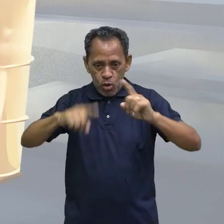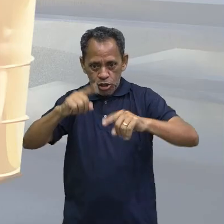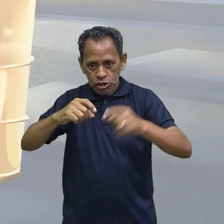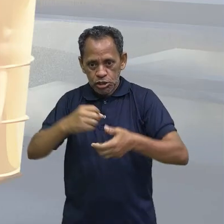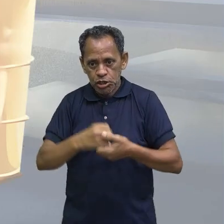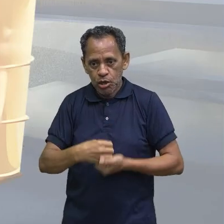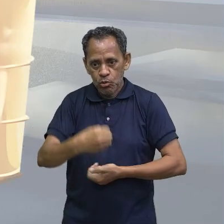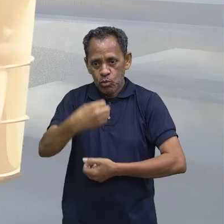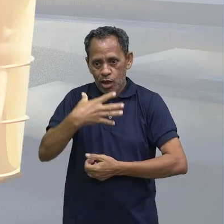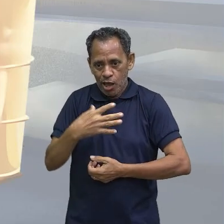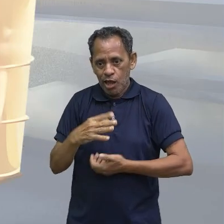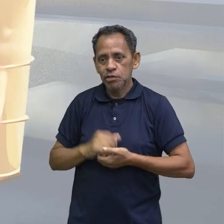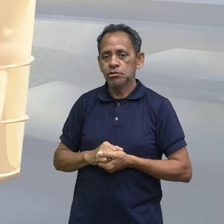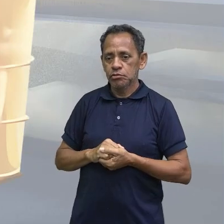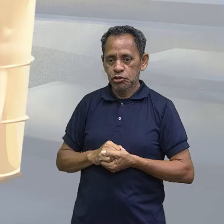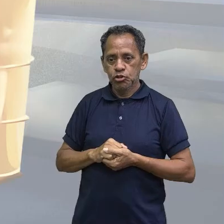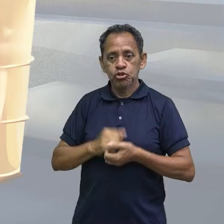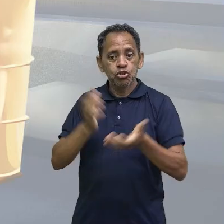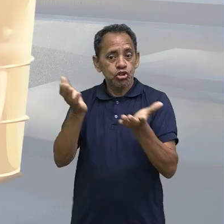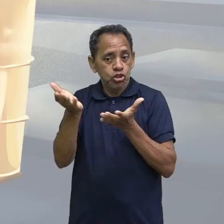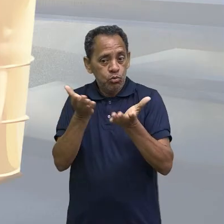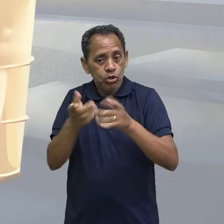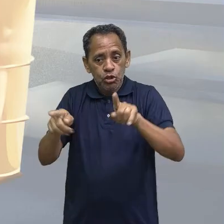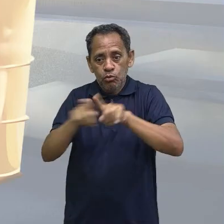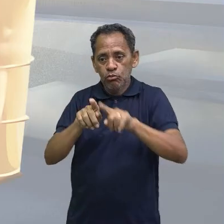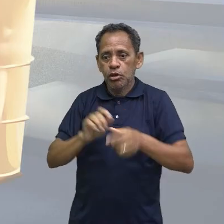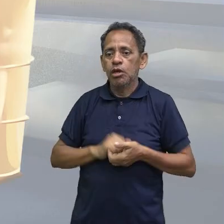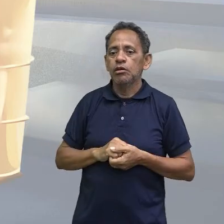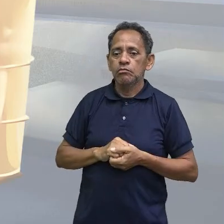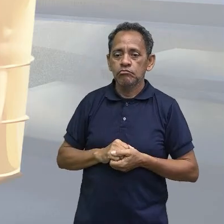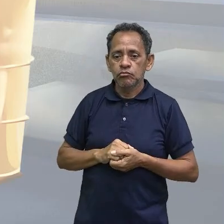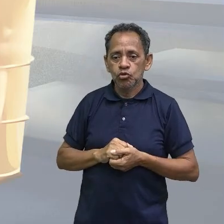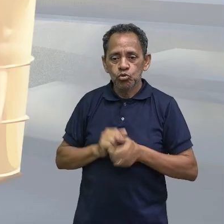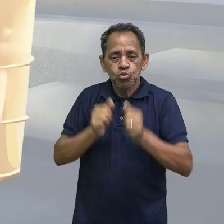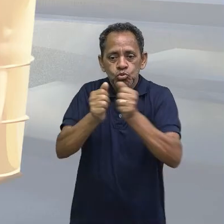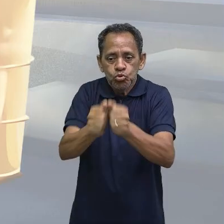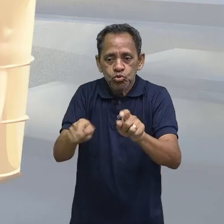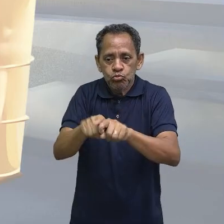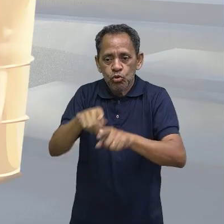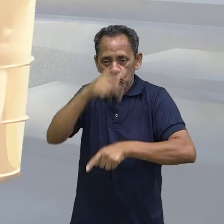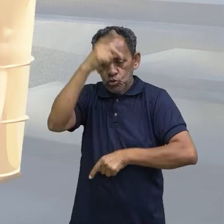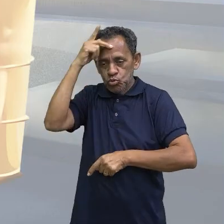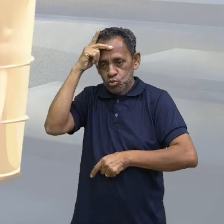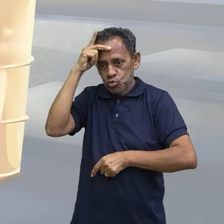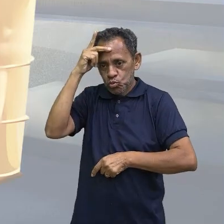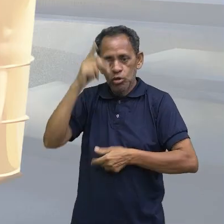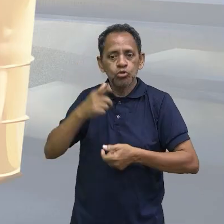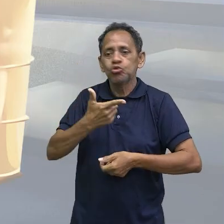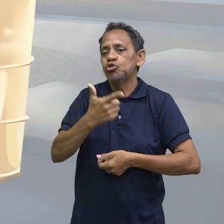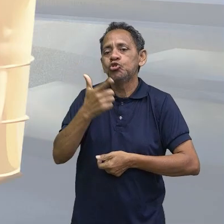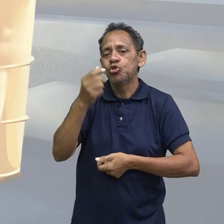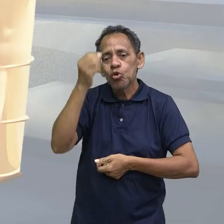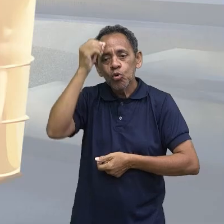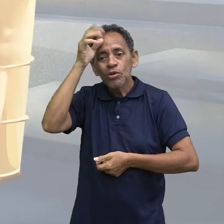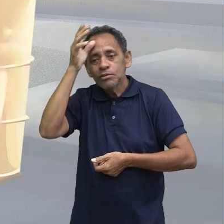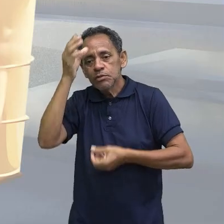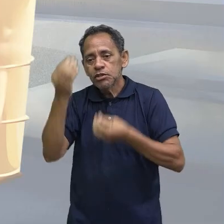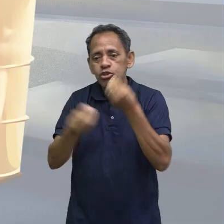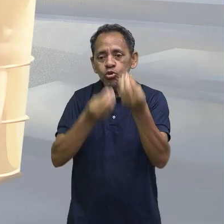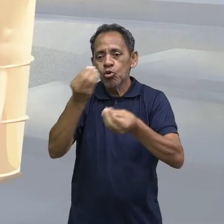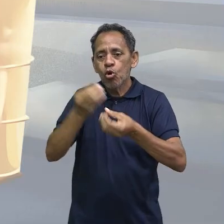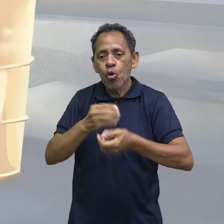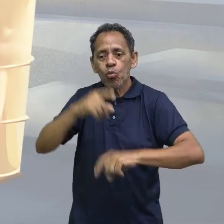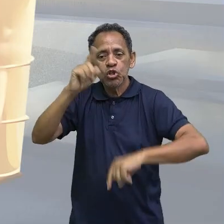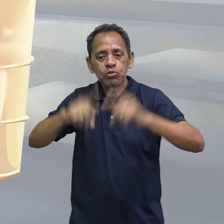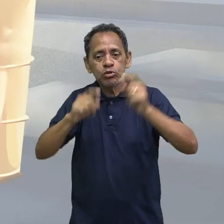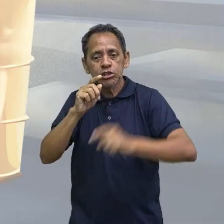e manipulado por pessoas que não tinham nenhum conhecimento dos riscos, né, que elas estavam enfrentando ali. Desde